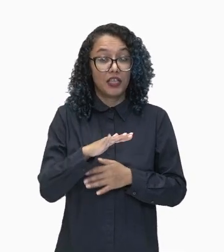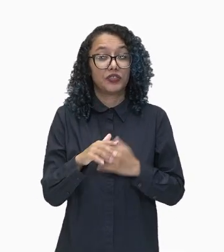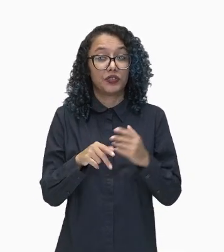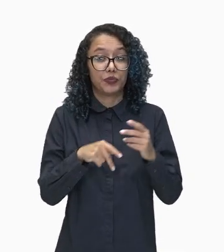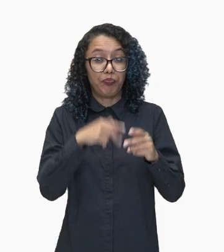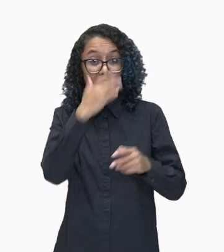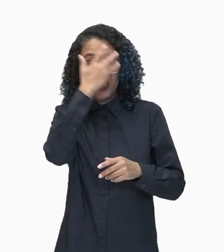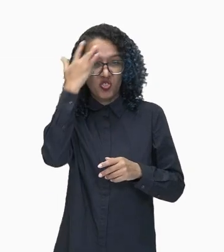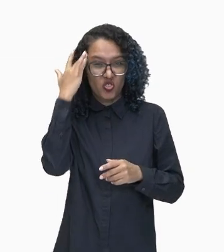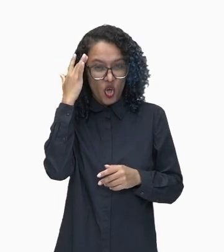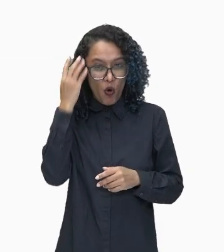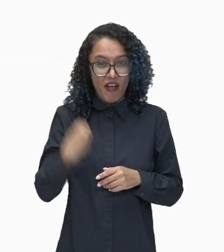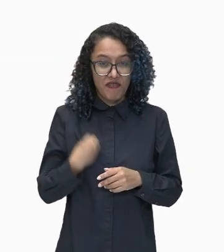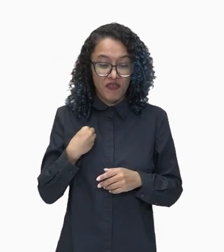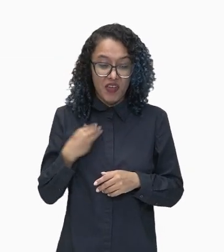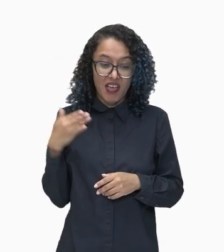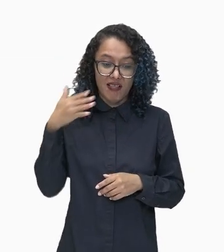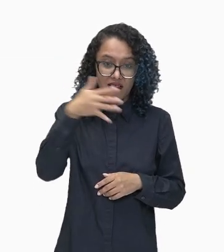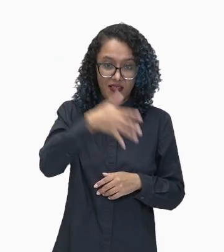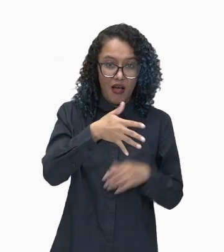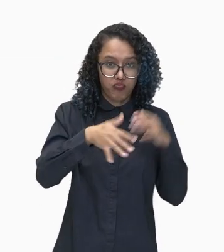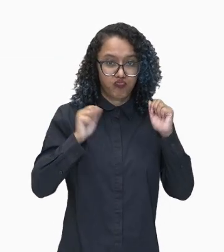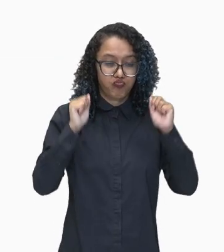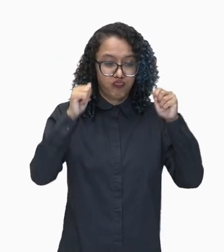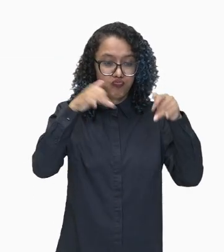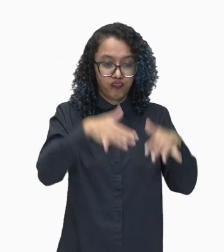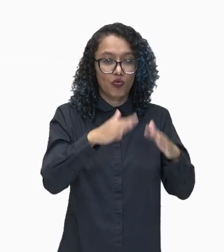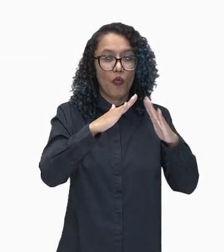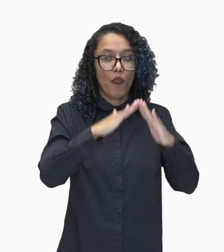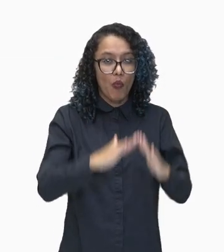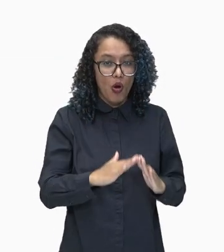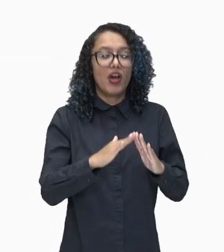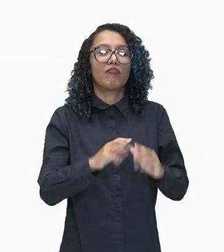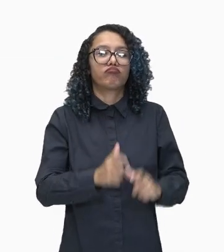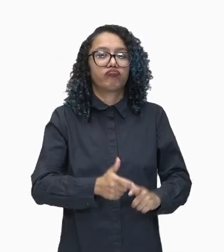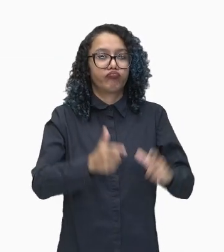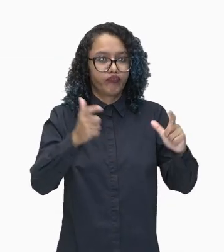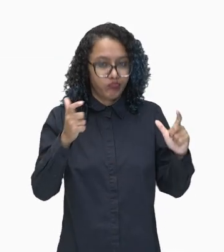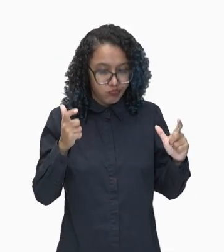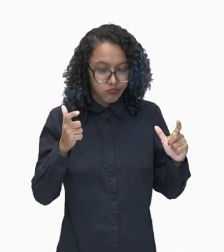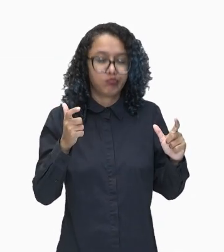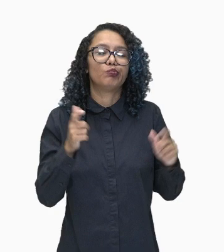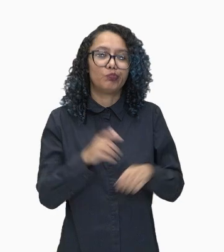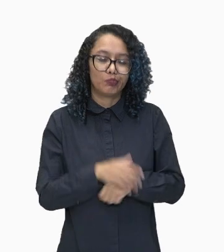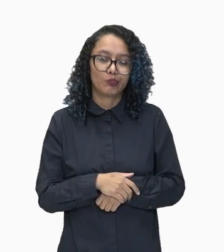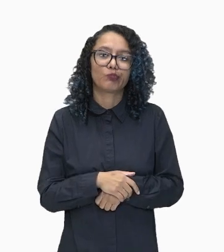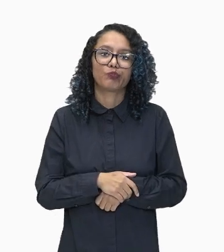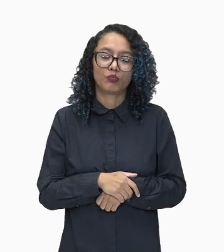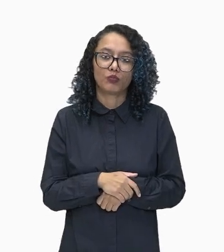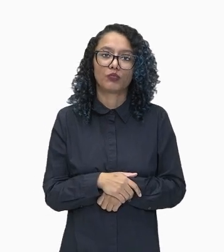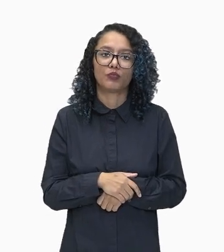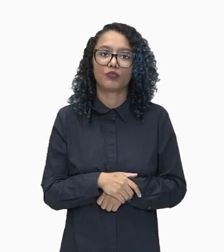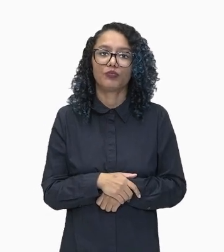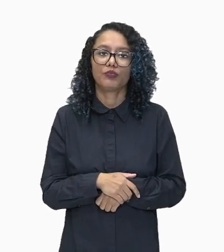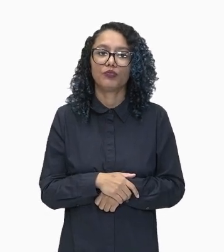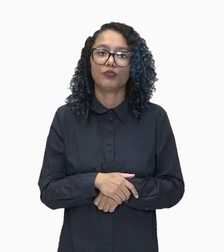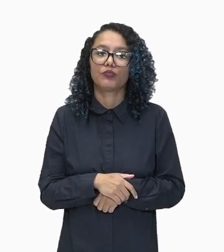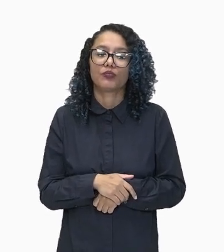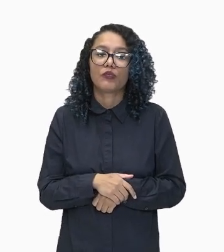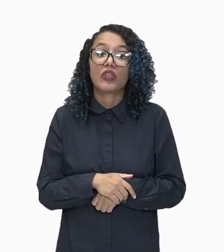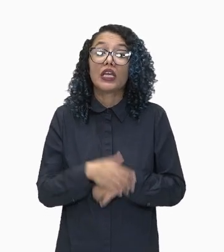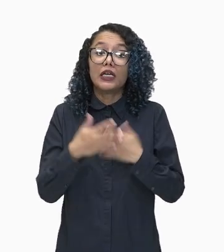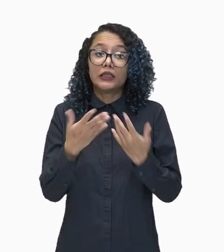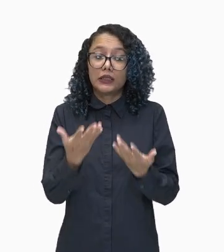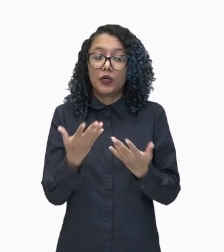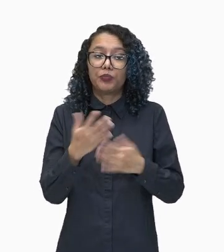de habitantes ela vai ser bem maior, tá? Então, o nível de densidade demográfica dos Estados Unidos